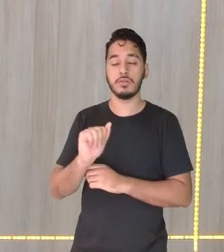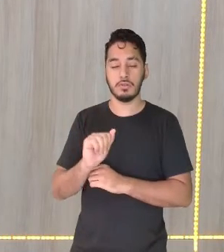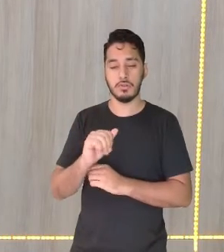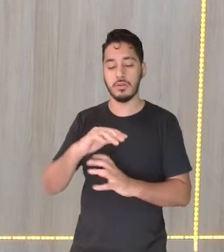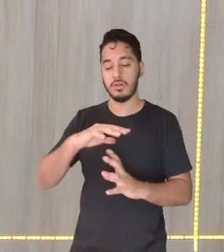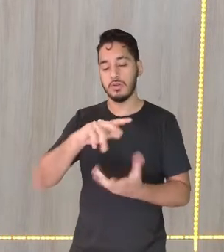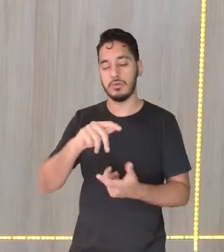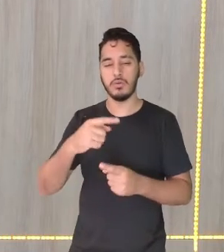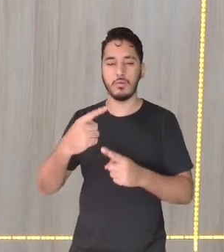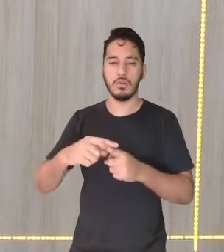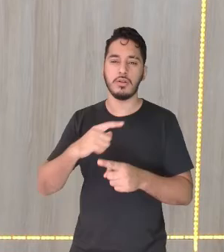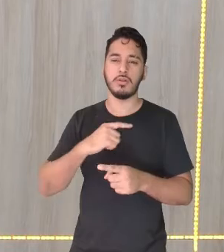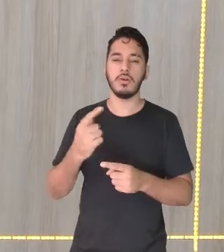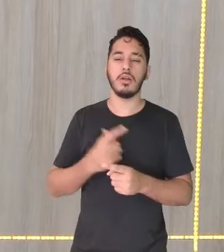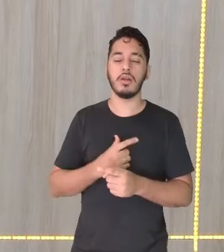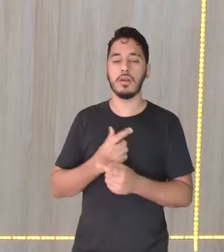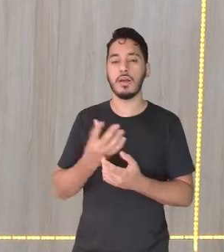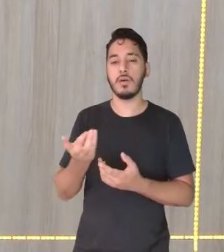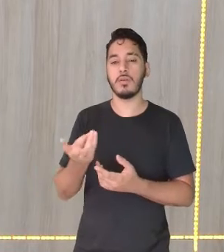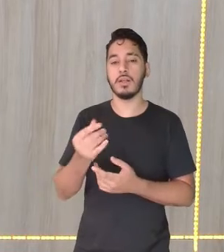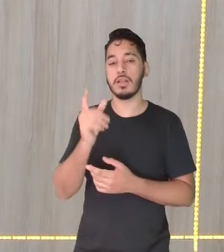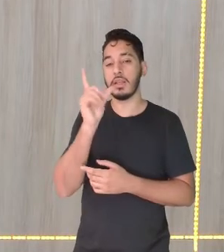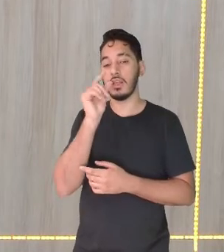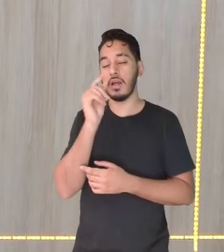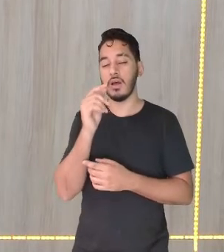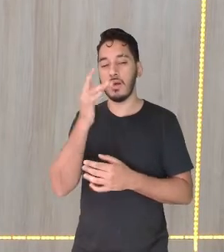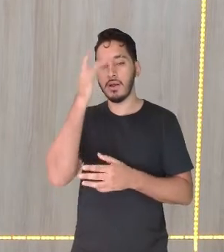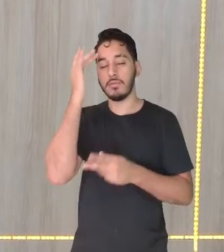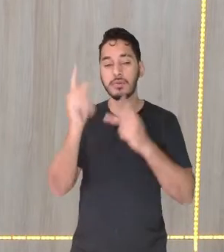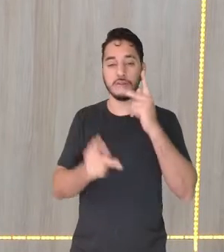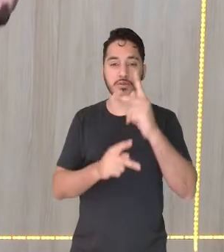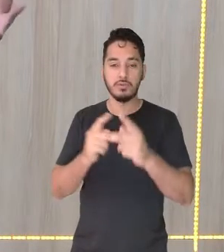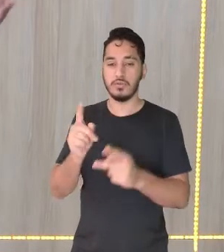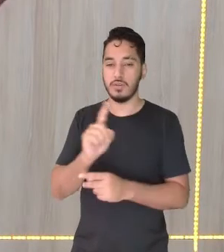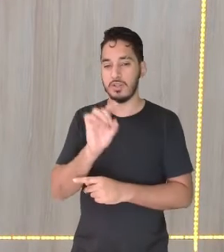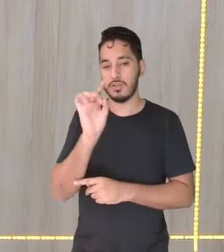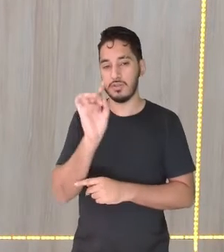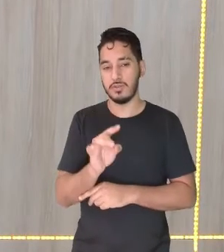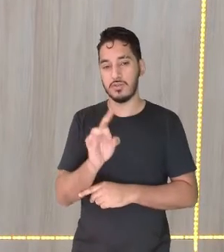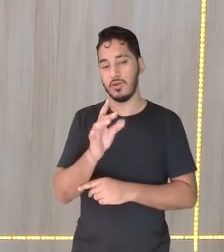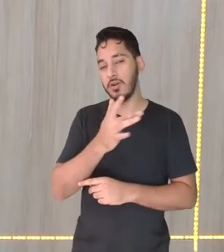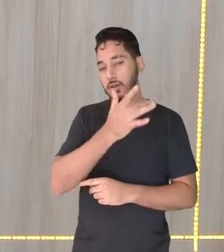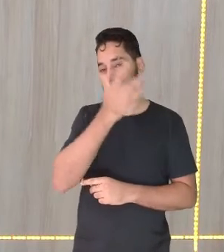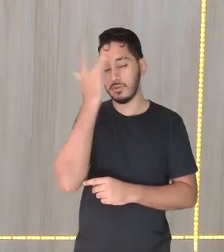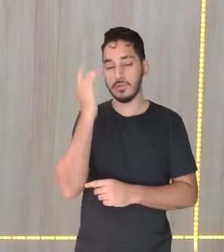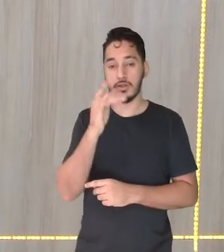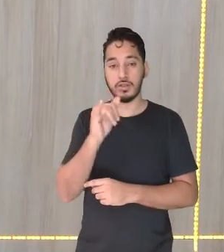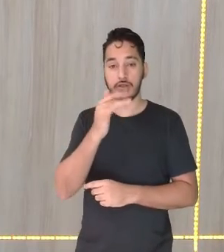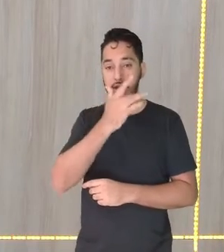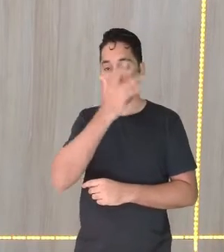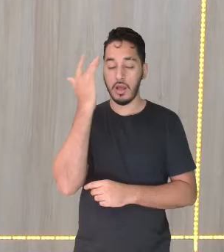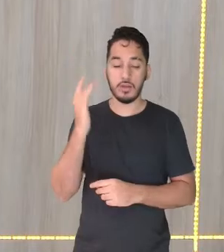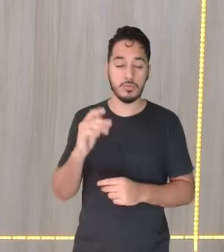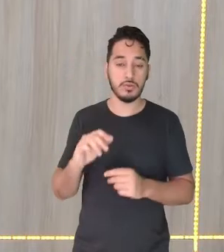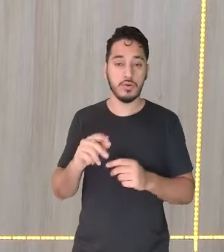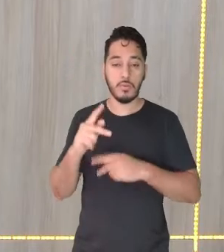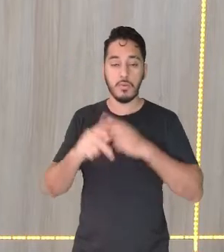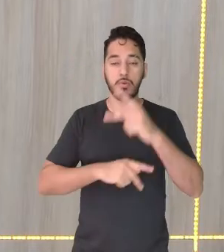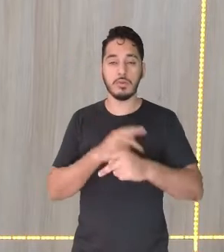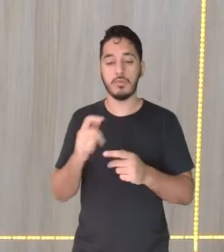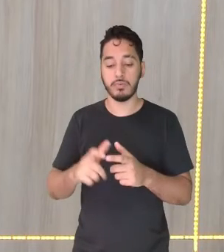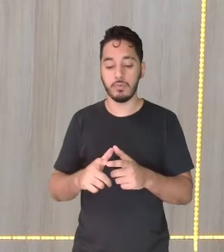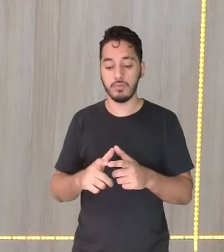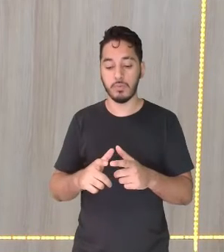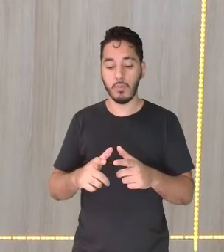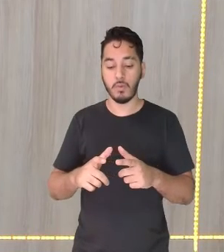a ver também com a quantidade de população, né? Não é só a água disponível. Então, se a população do Brasil